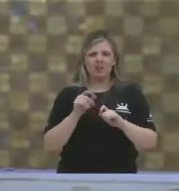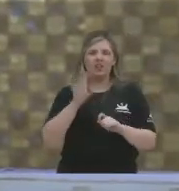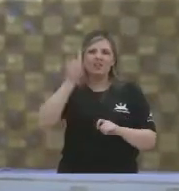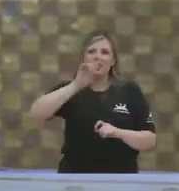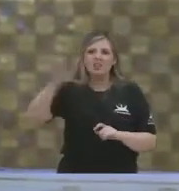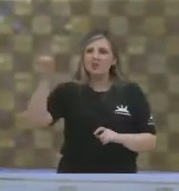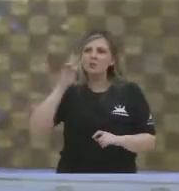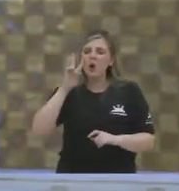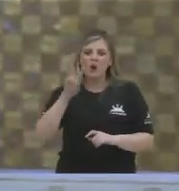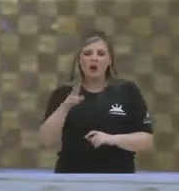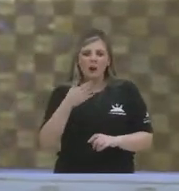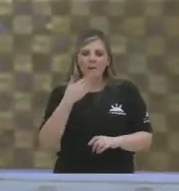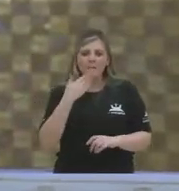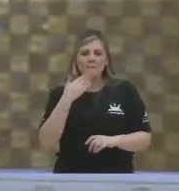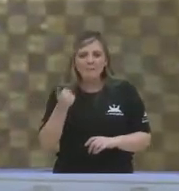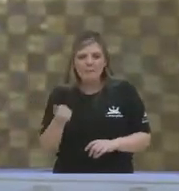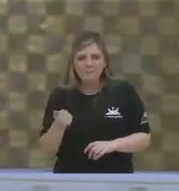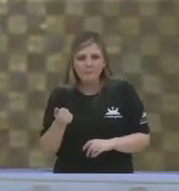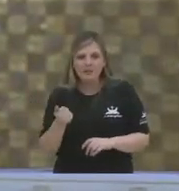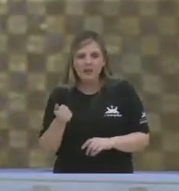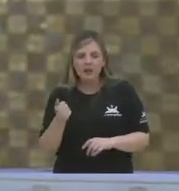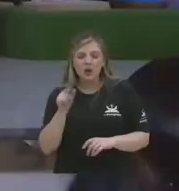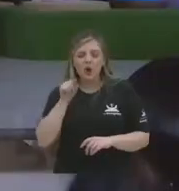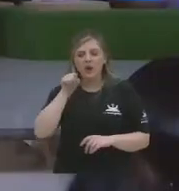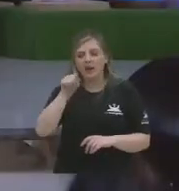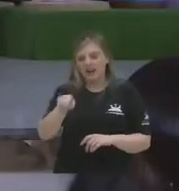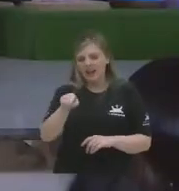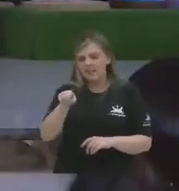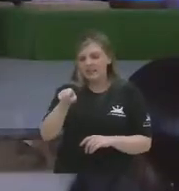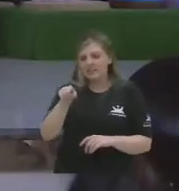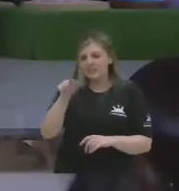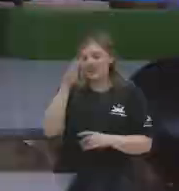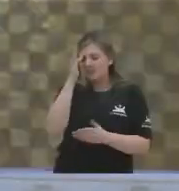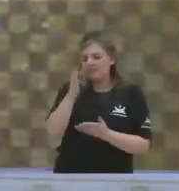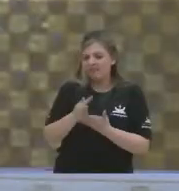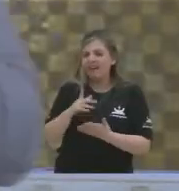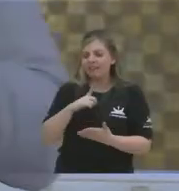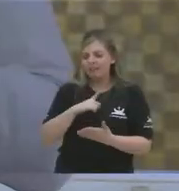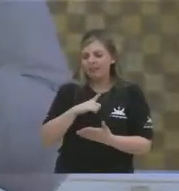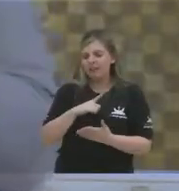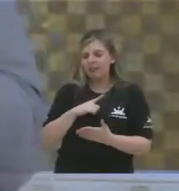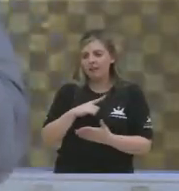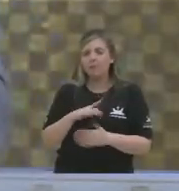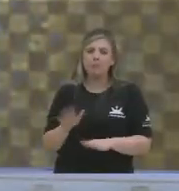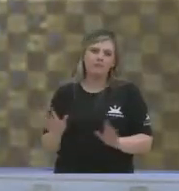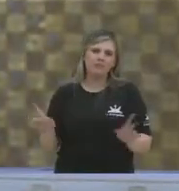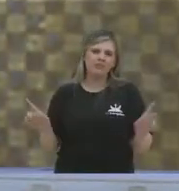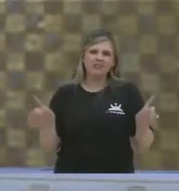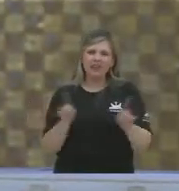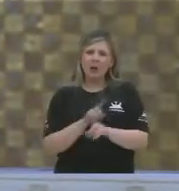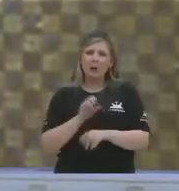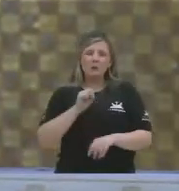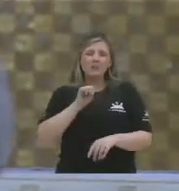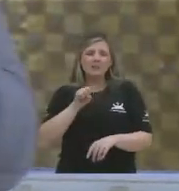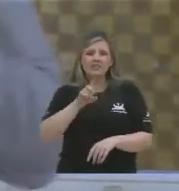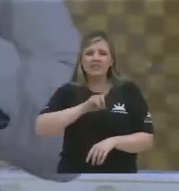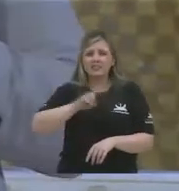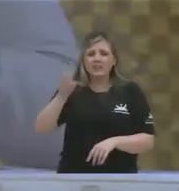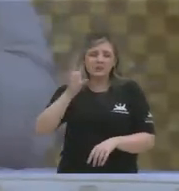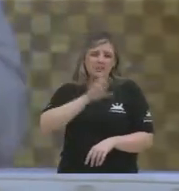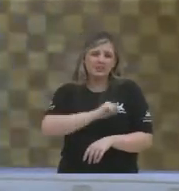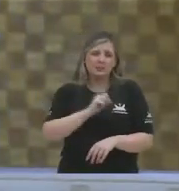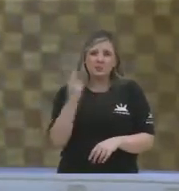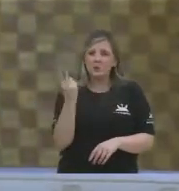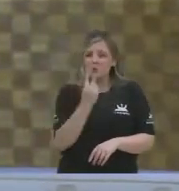tem? Se Deus ama a todos, Ele está olhando para os dois. E Ele quer fazer para os dois. Só que